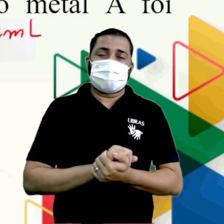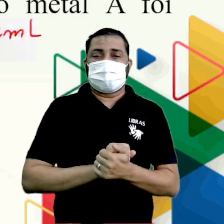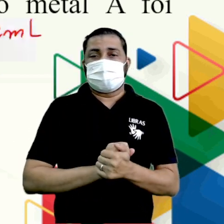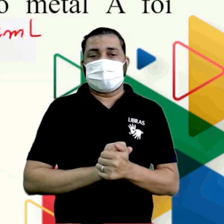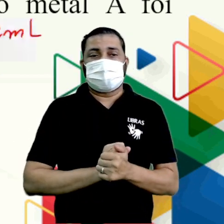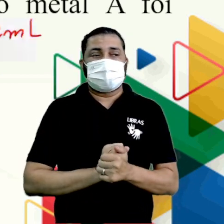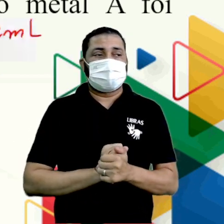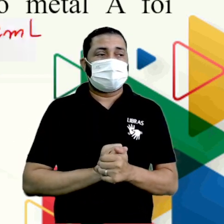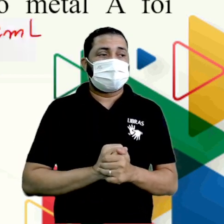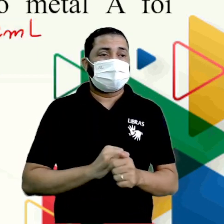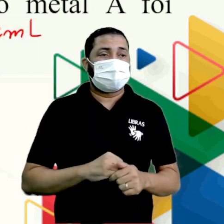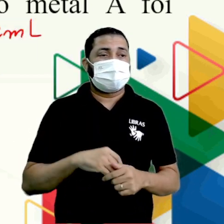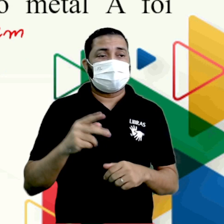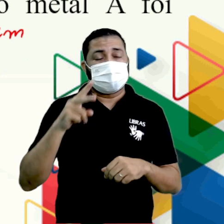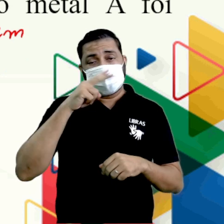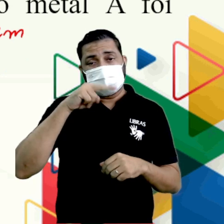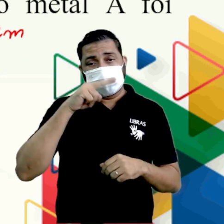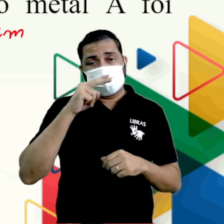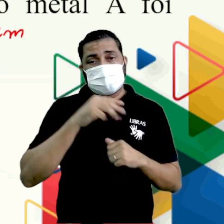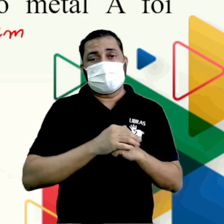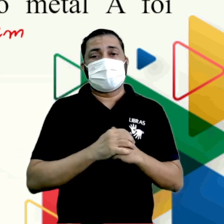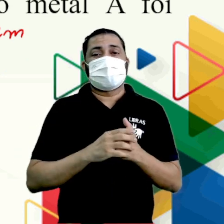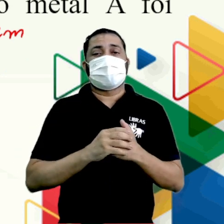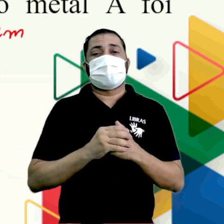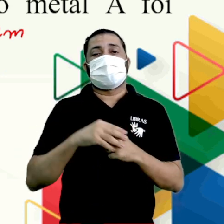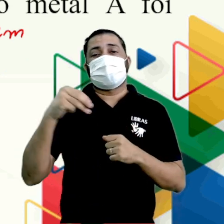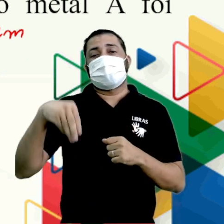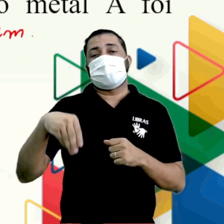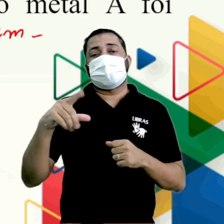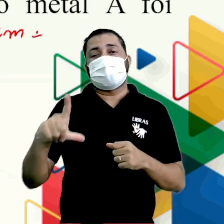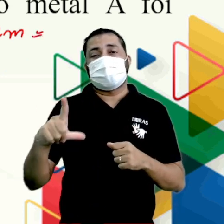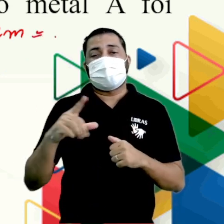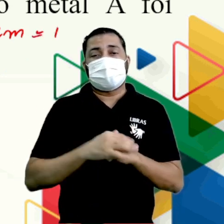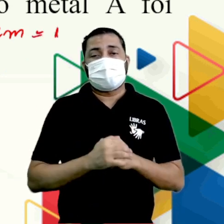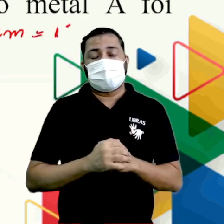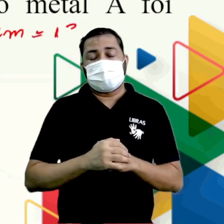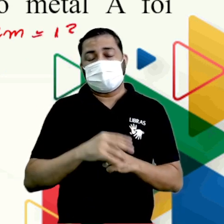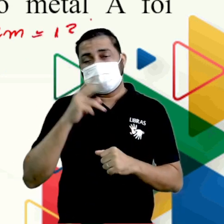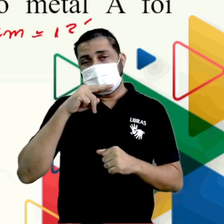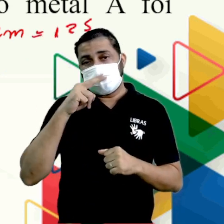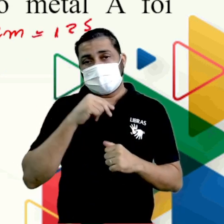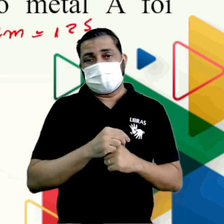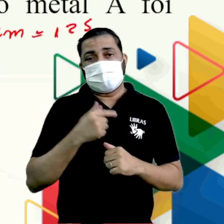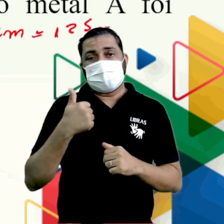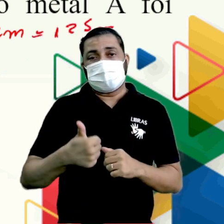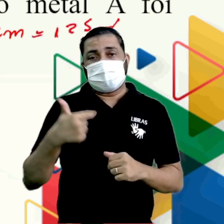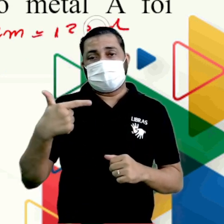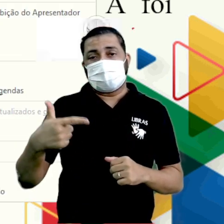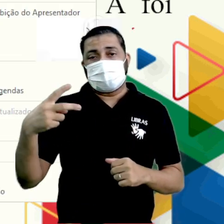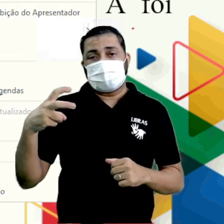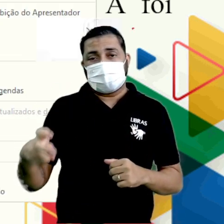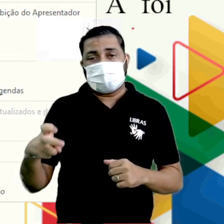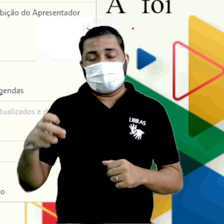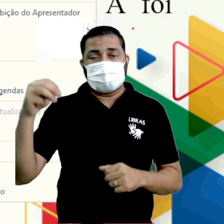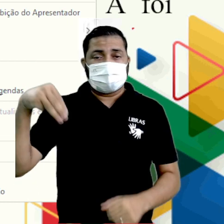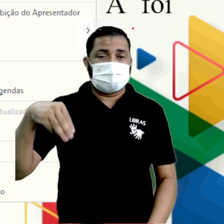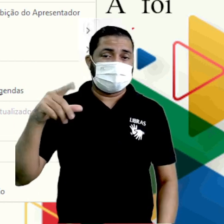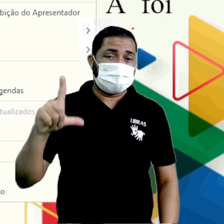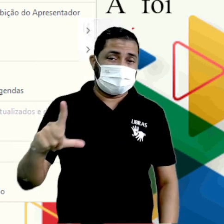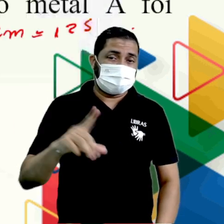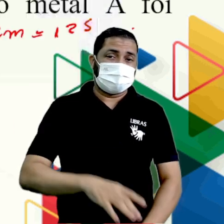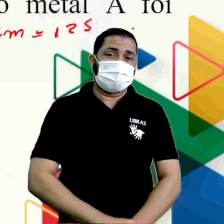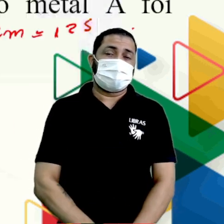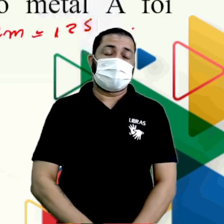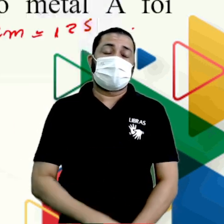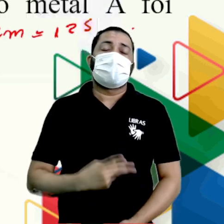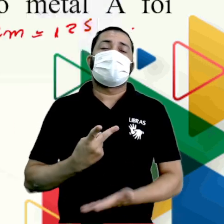125 centímetros cúbicos, que é a mesma coisa que ml, tá certo? Então, a mesma coisa que 125 ml. Aí, o